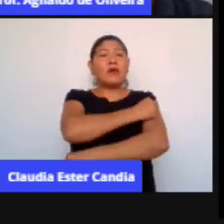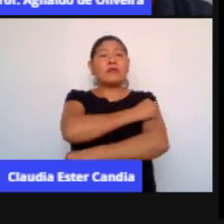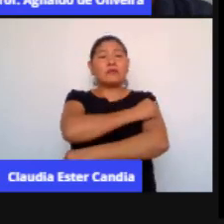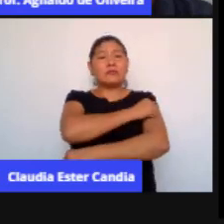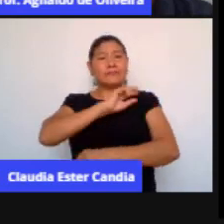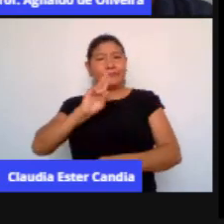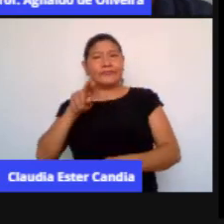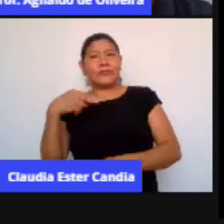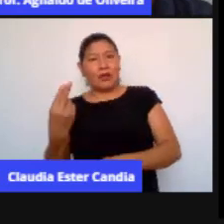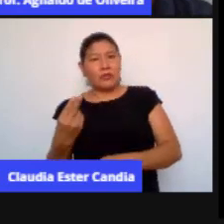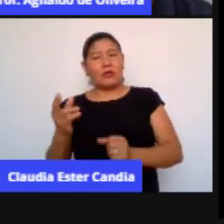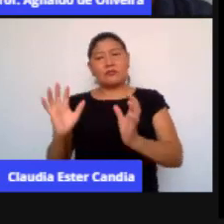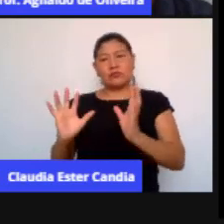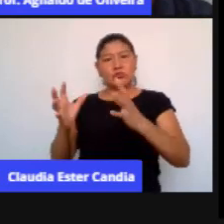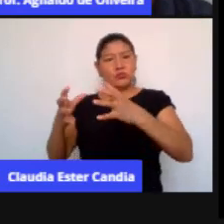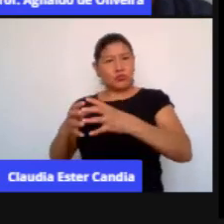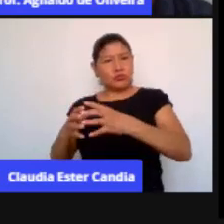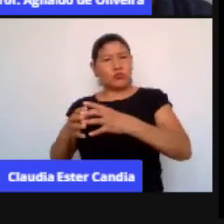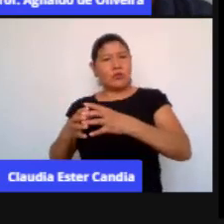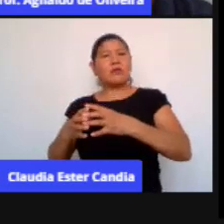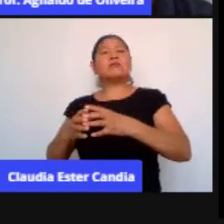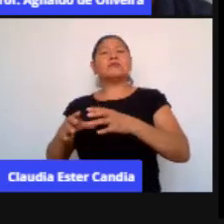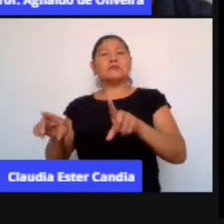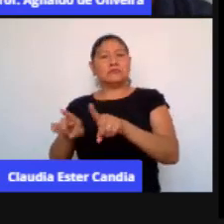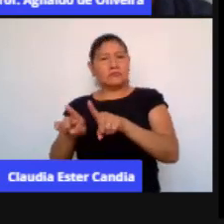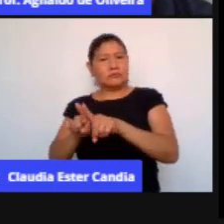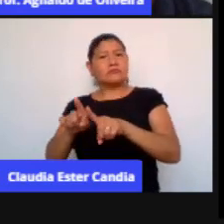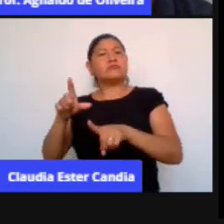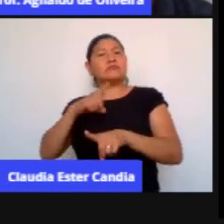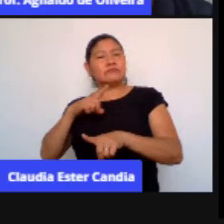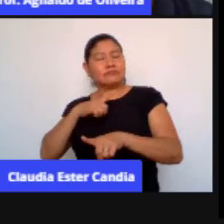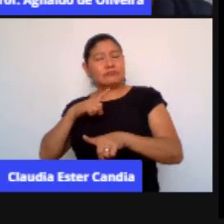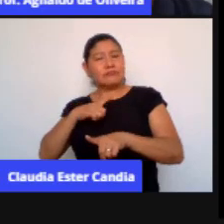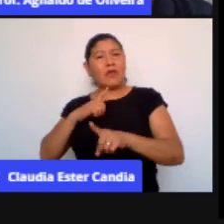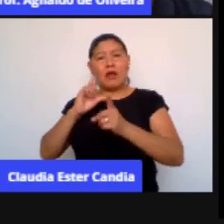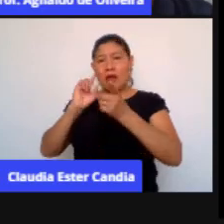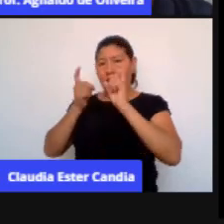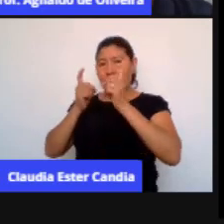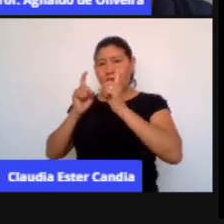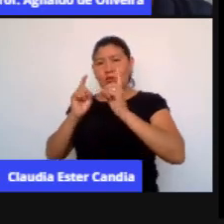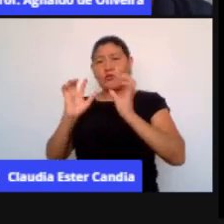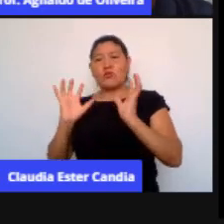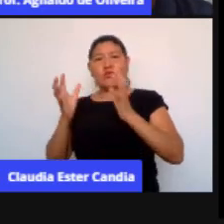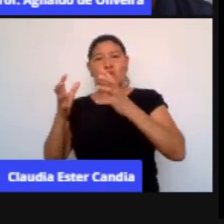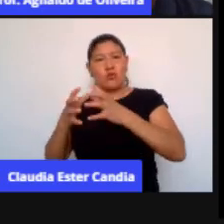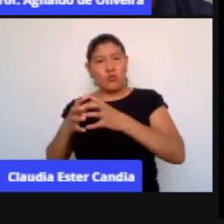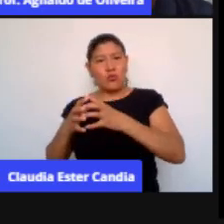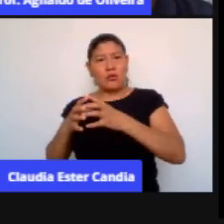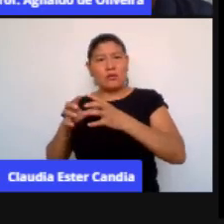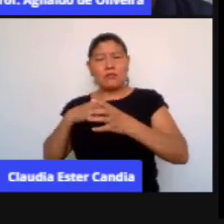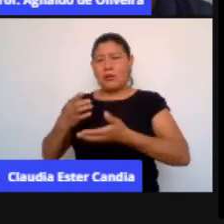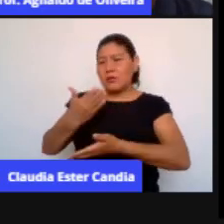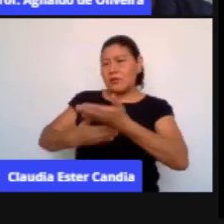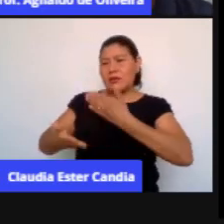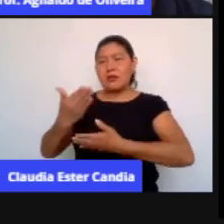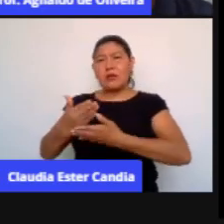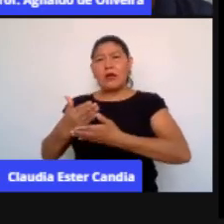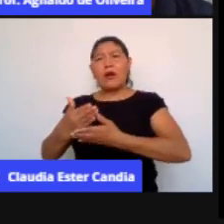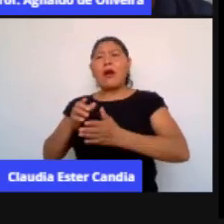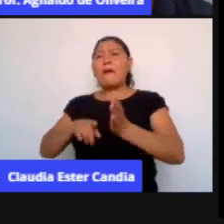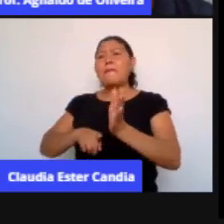com diretores, pais de alunos, então, nesse momento, assim, de verdade, que a gente conseguiu ter uma ideia do que estava